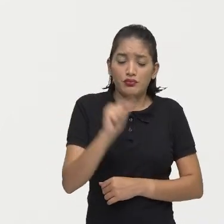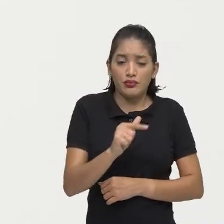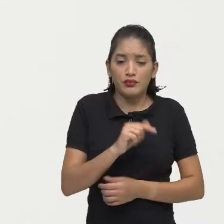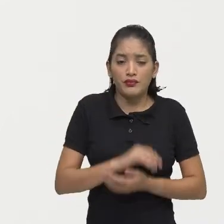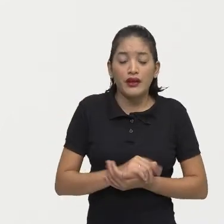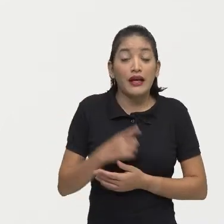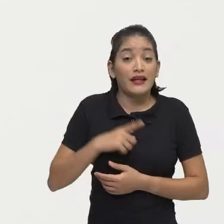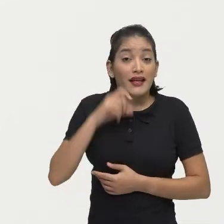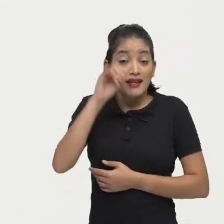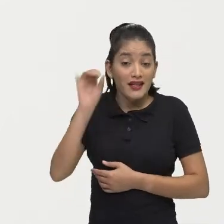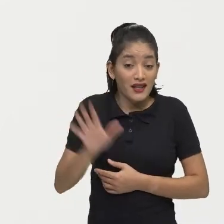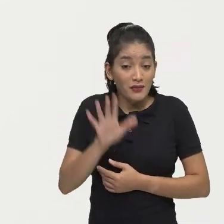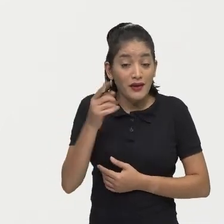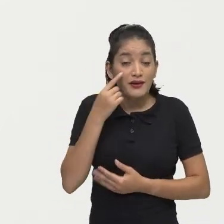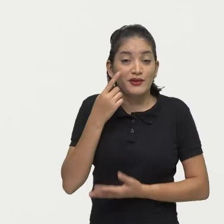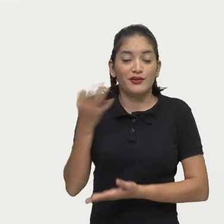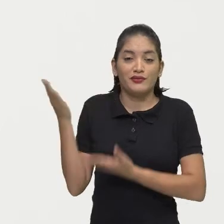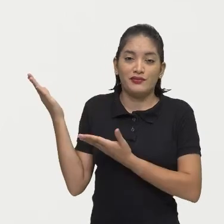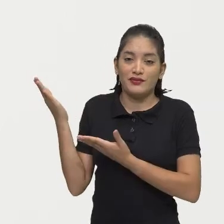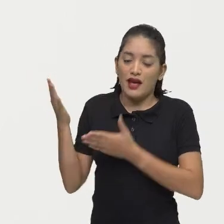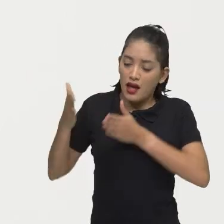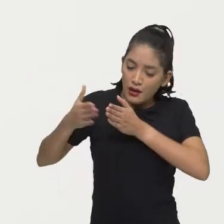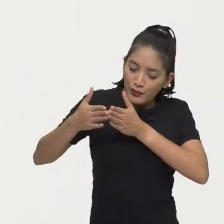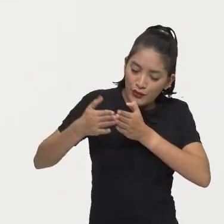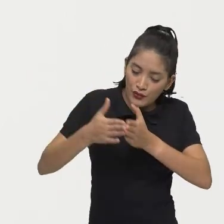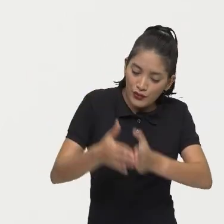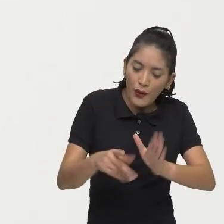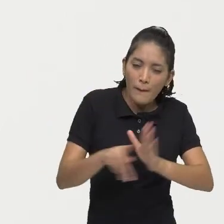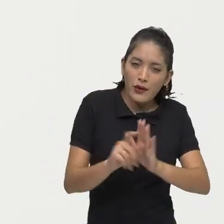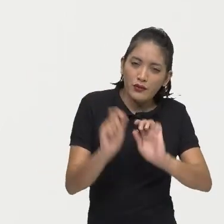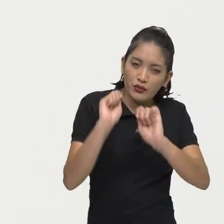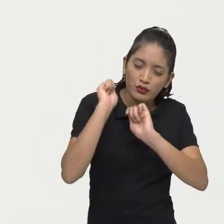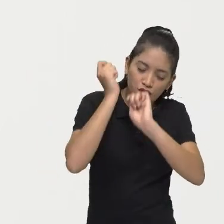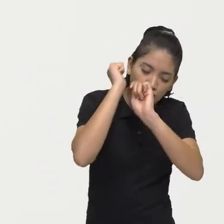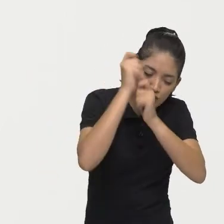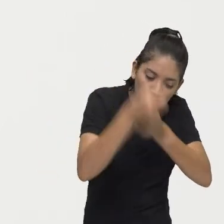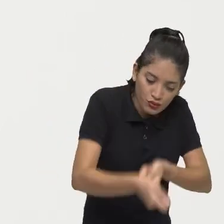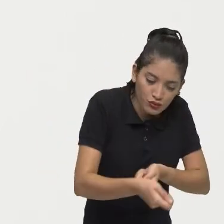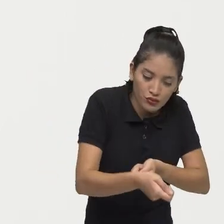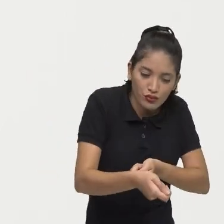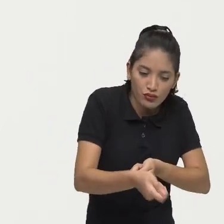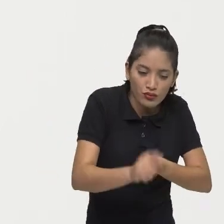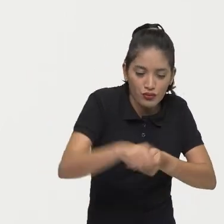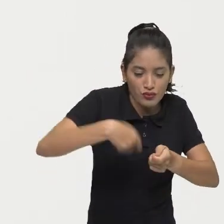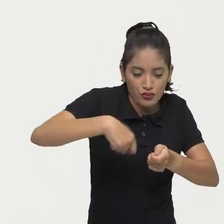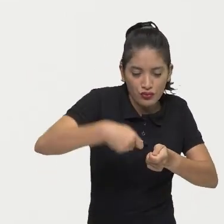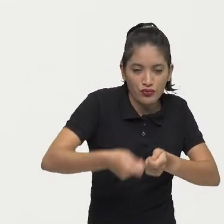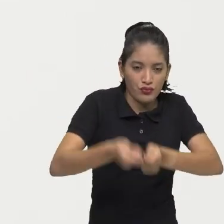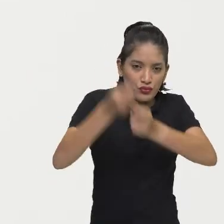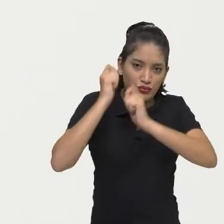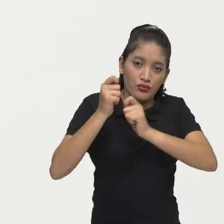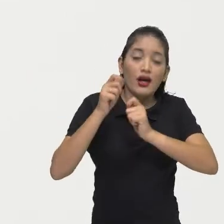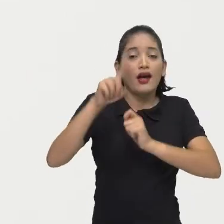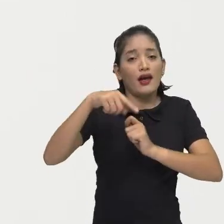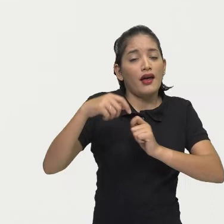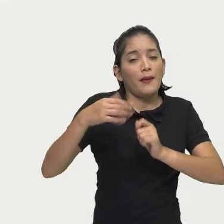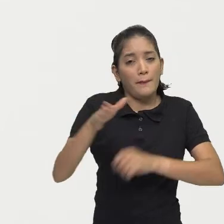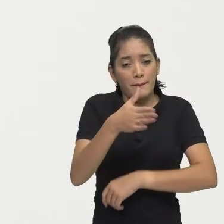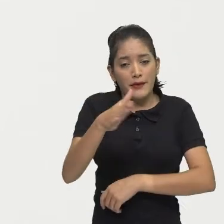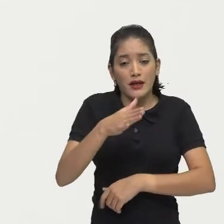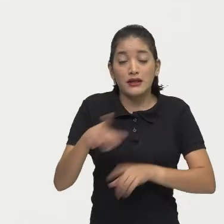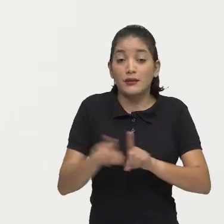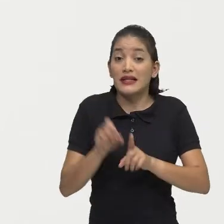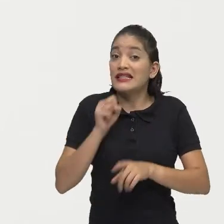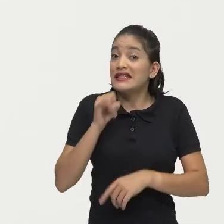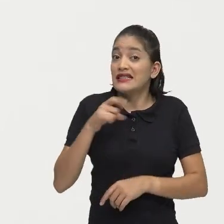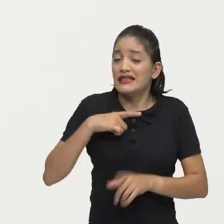tenho uma imagem, tá? É um navio pesqueiro aqui, como vocês podem observar. Se tiver um gráfico, dê atenção ao gráfico,